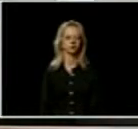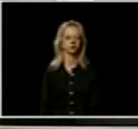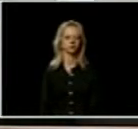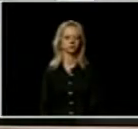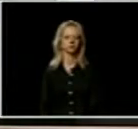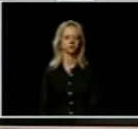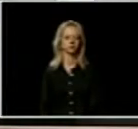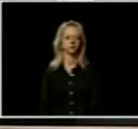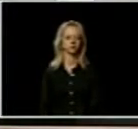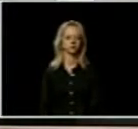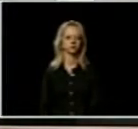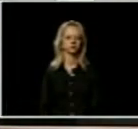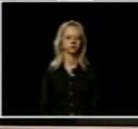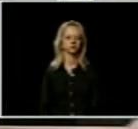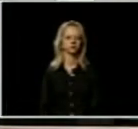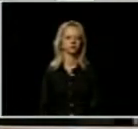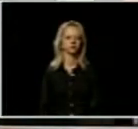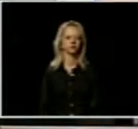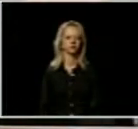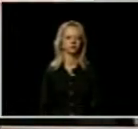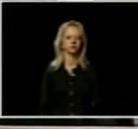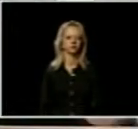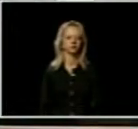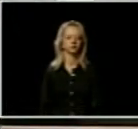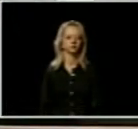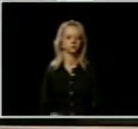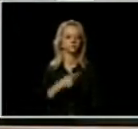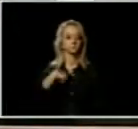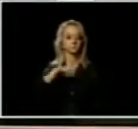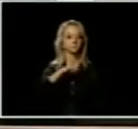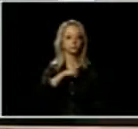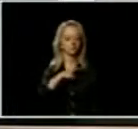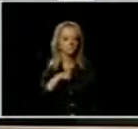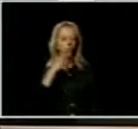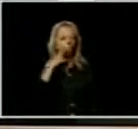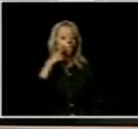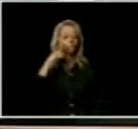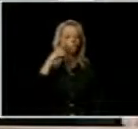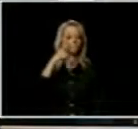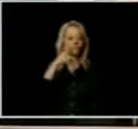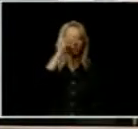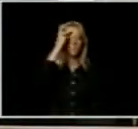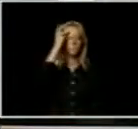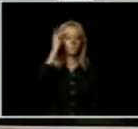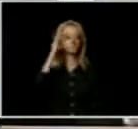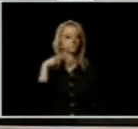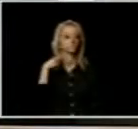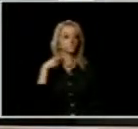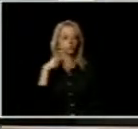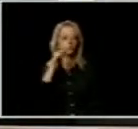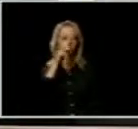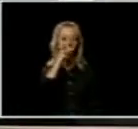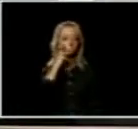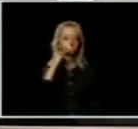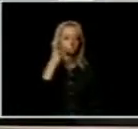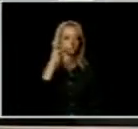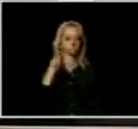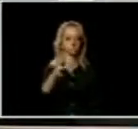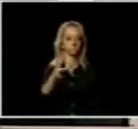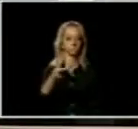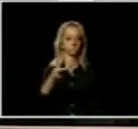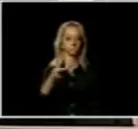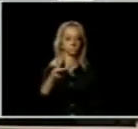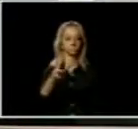nossa cidade em vários estados brasileiros. Nós tivemos a representante da Congada,